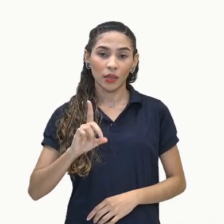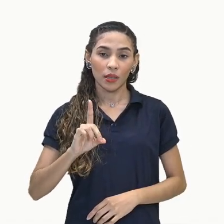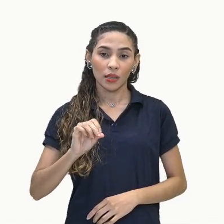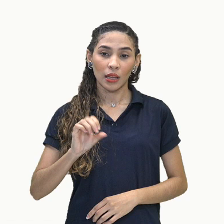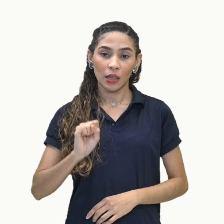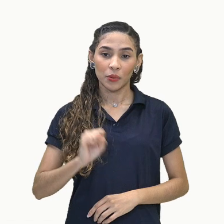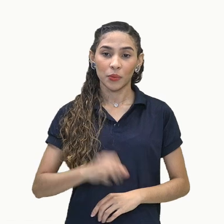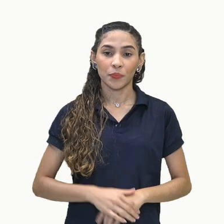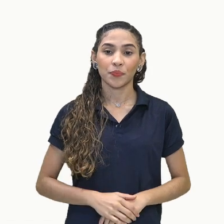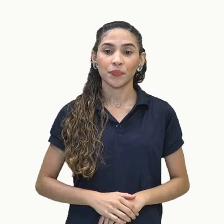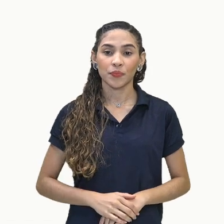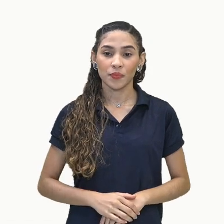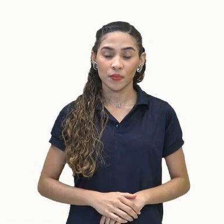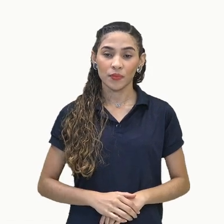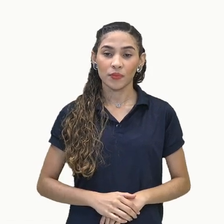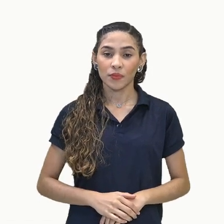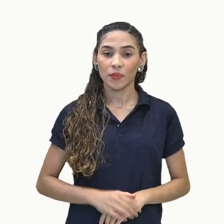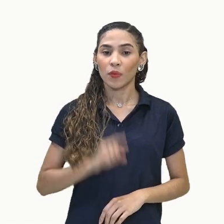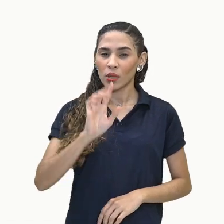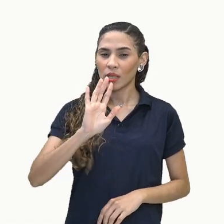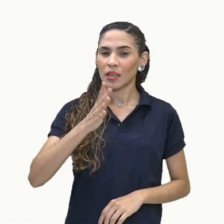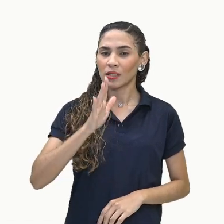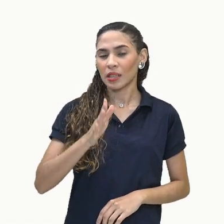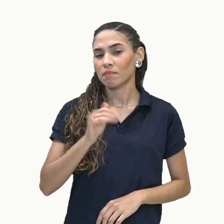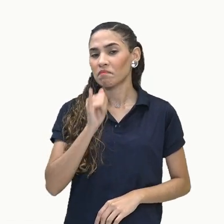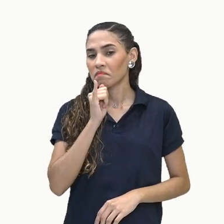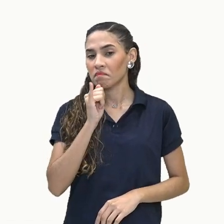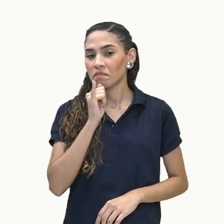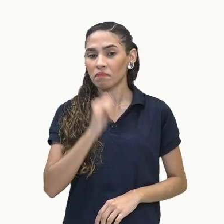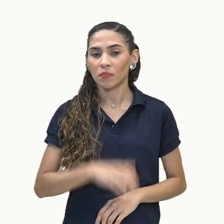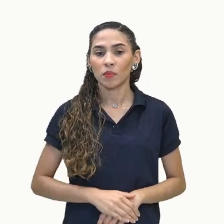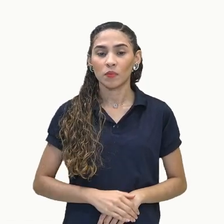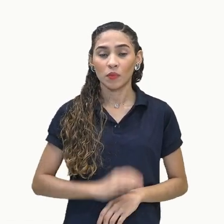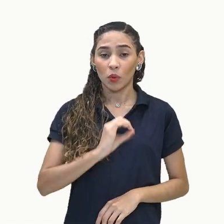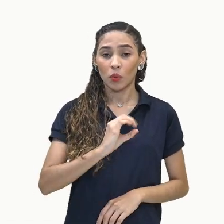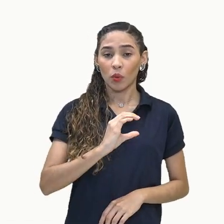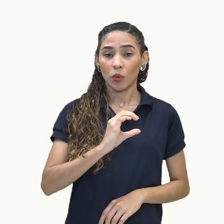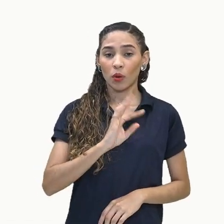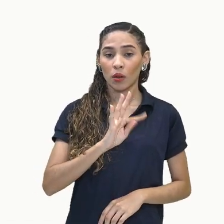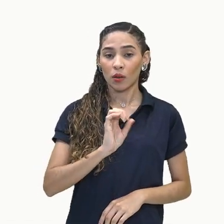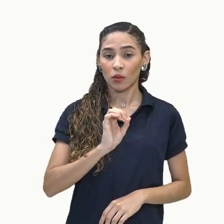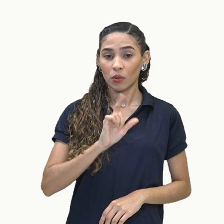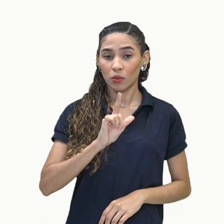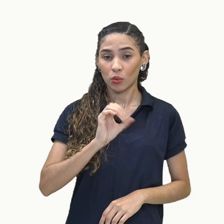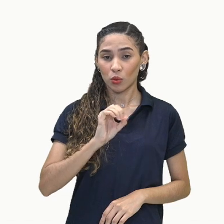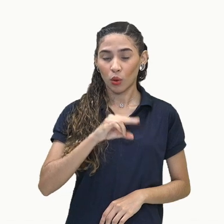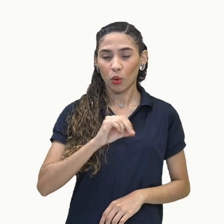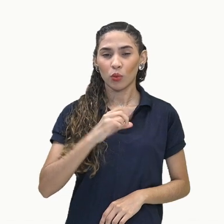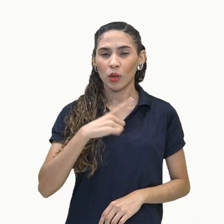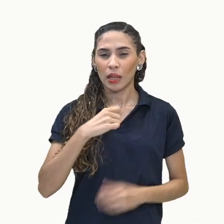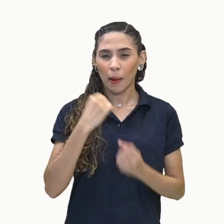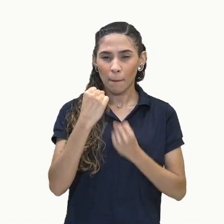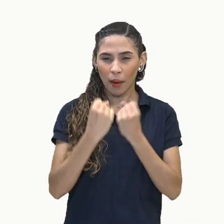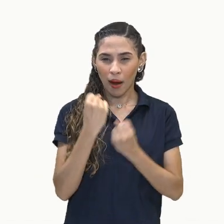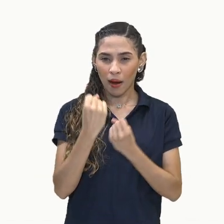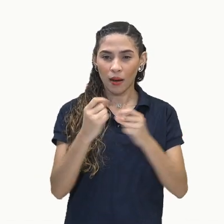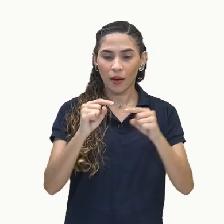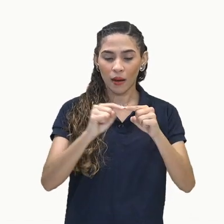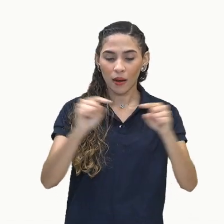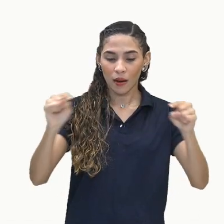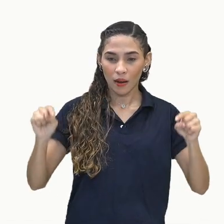Octógono. Para quem aí é amante das lutas, sabe que tem um dos ringues aí que possui o formato de